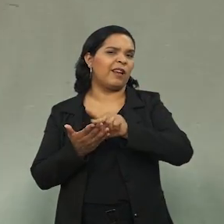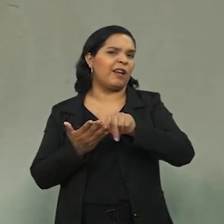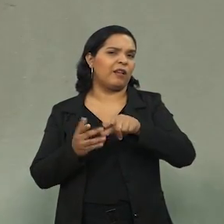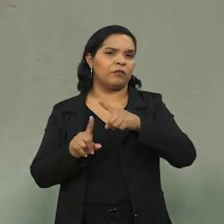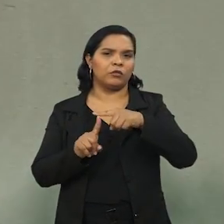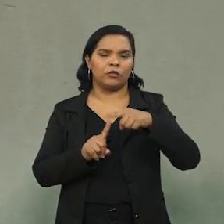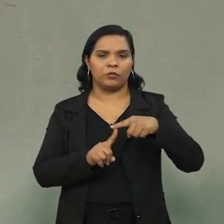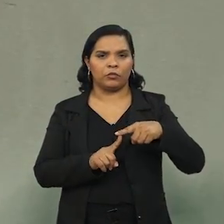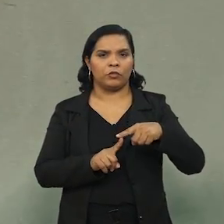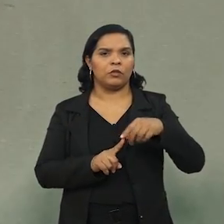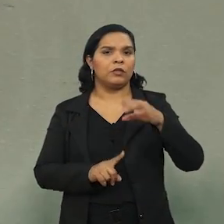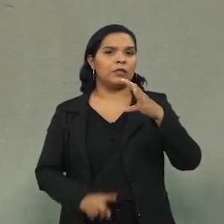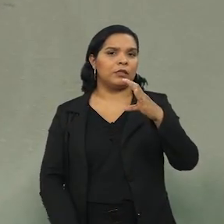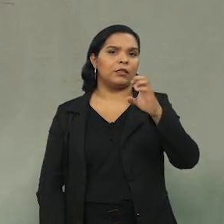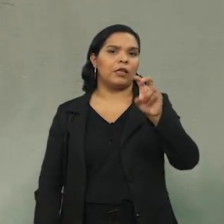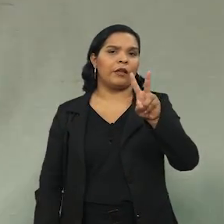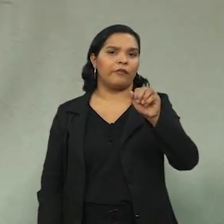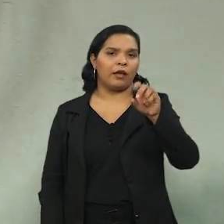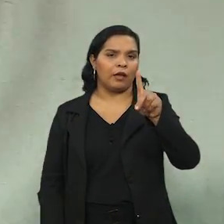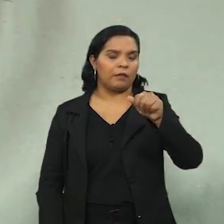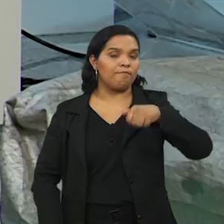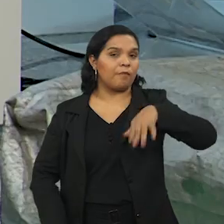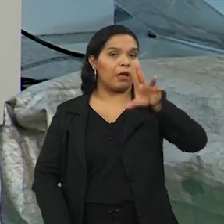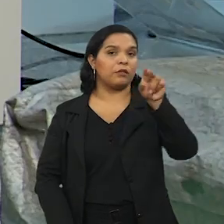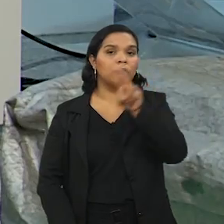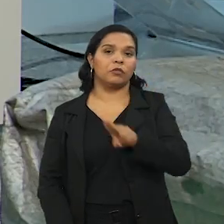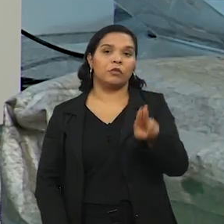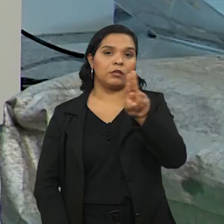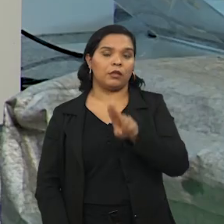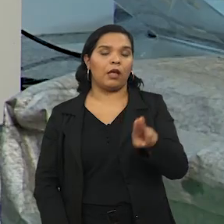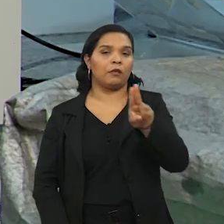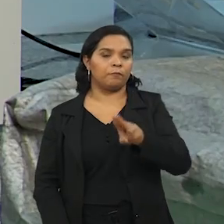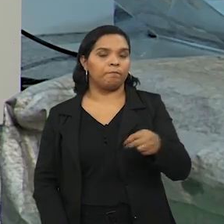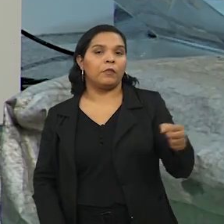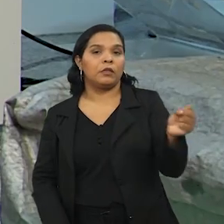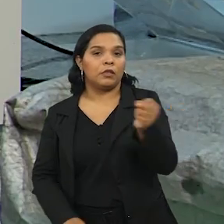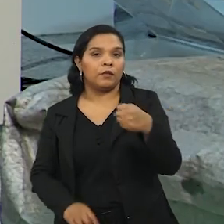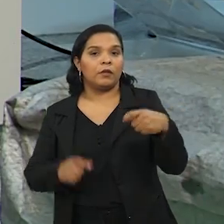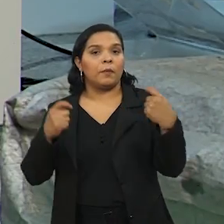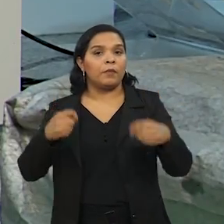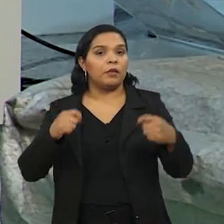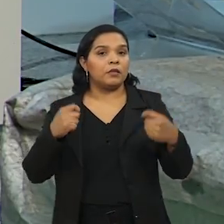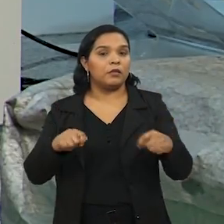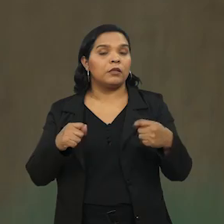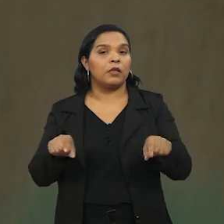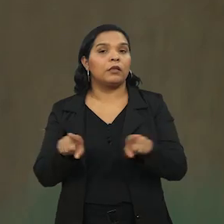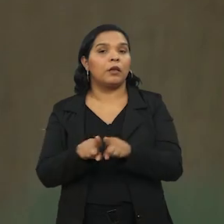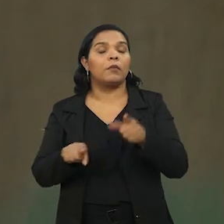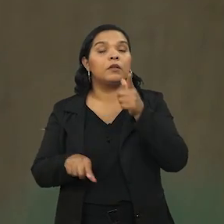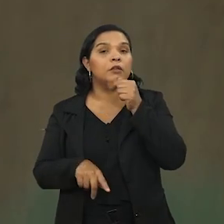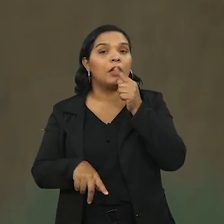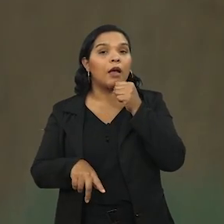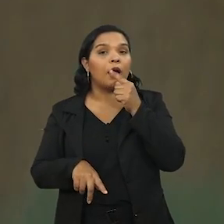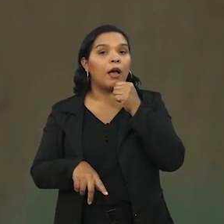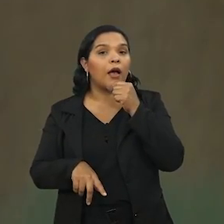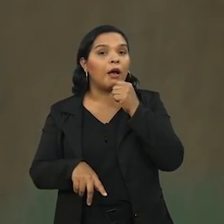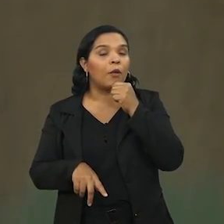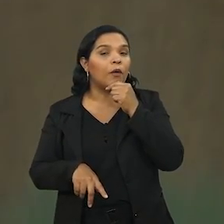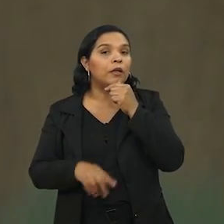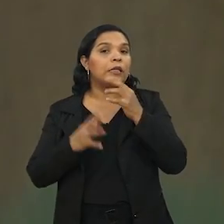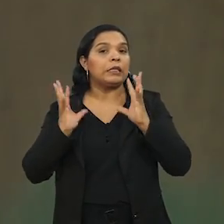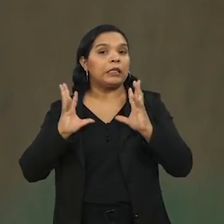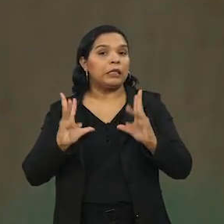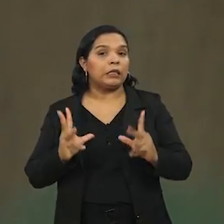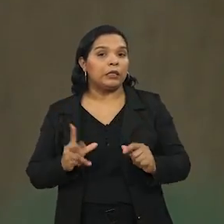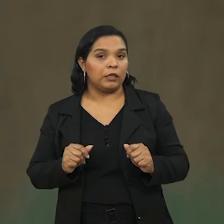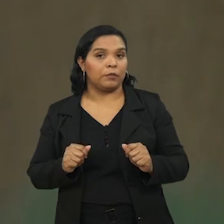trigo, o malte de cevada é o mais utilizado. Mas assim, as cervejarias, elas precisam de uma água potável, vamos dizer assim, livre